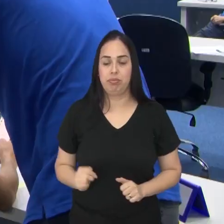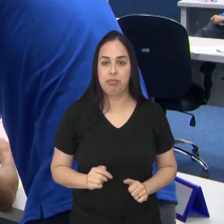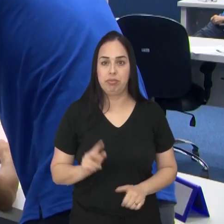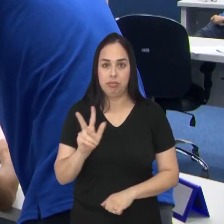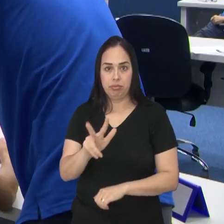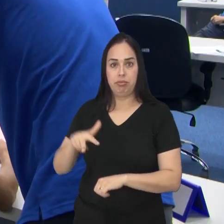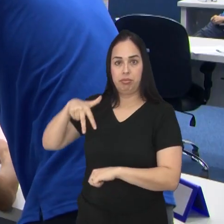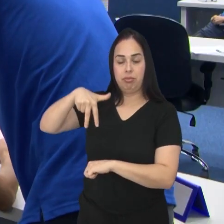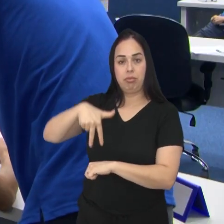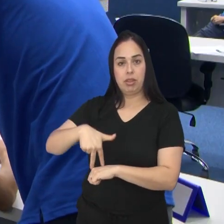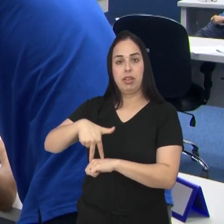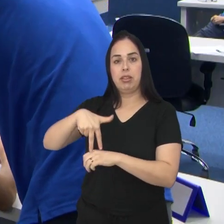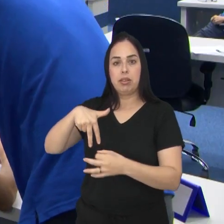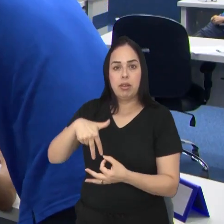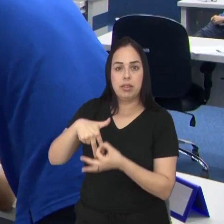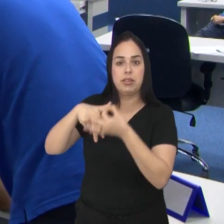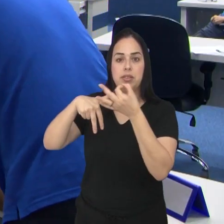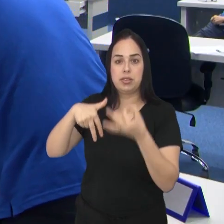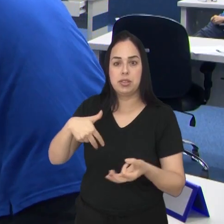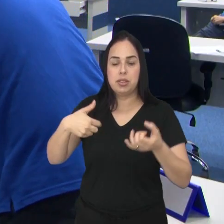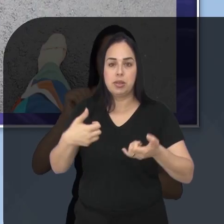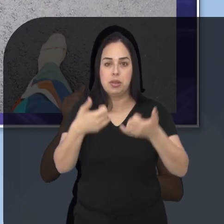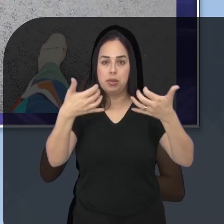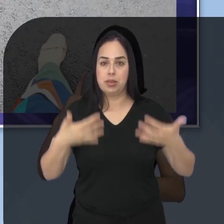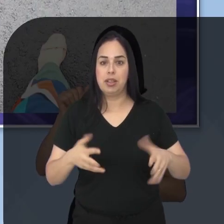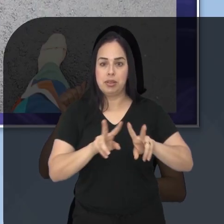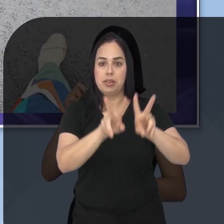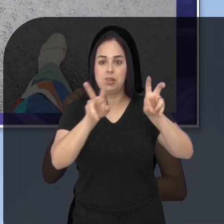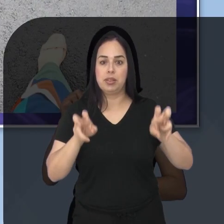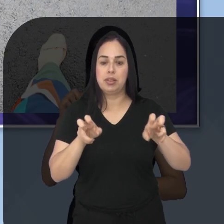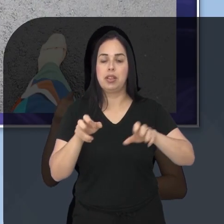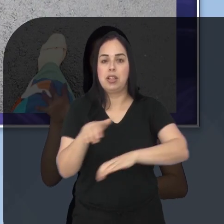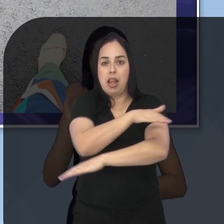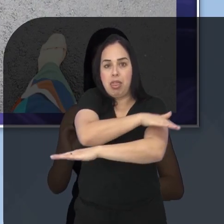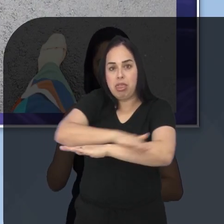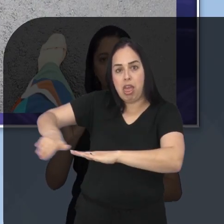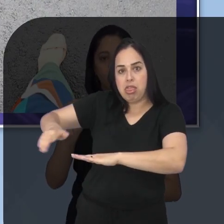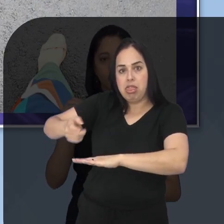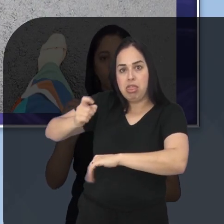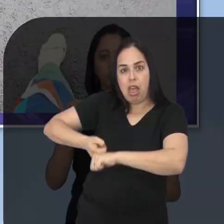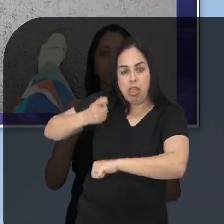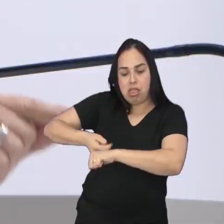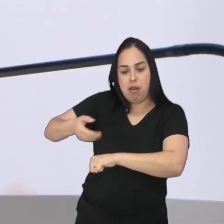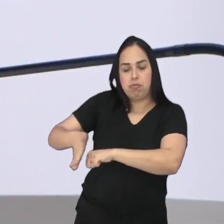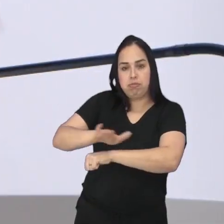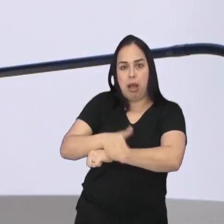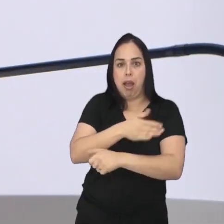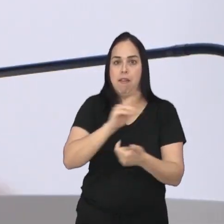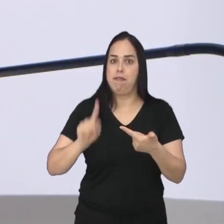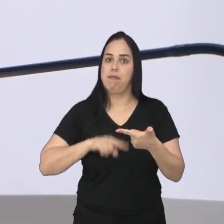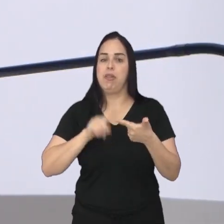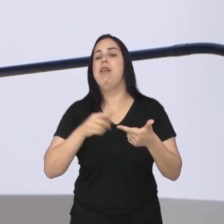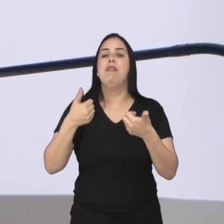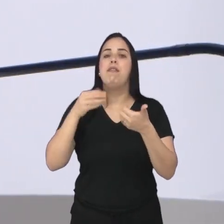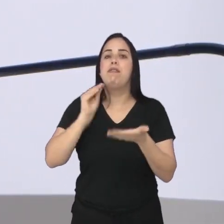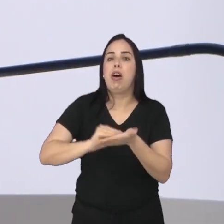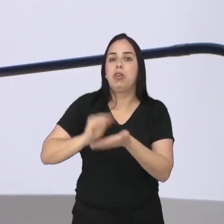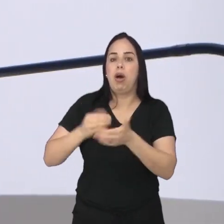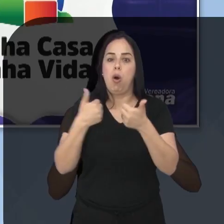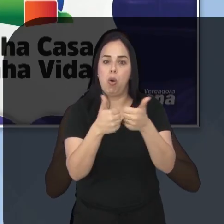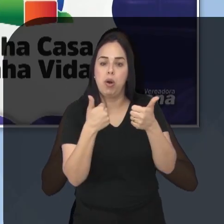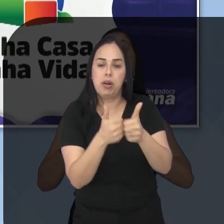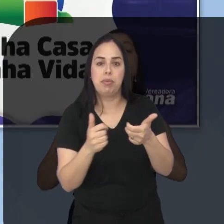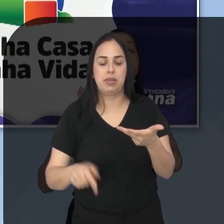continuada. Na tribuna, os parlamentares comentaram assuntos como obras de recapeamento asfáltico, falta de ônibus no Capão